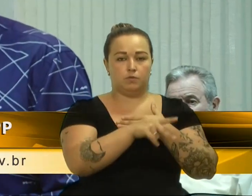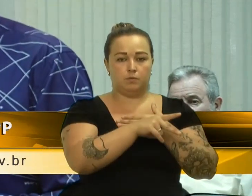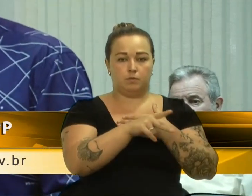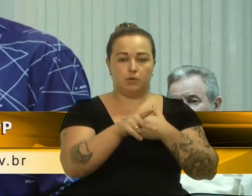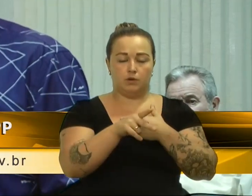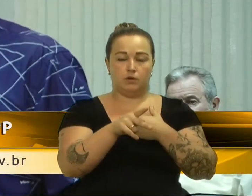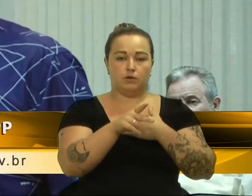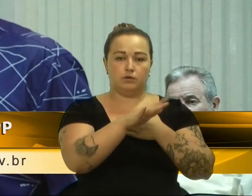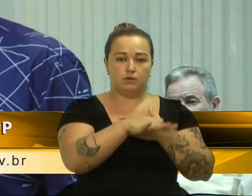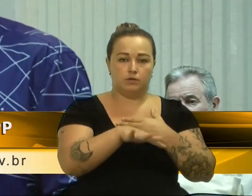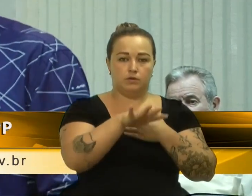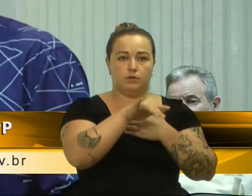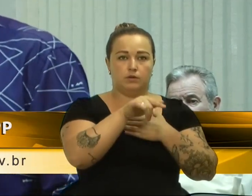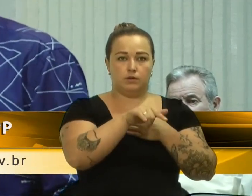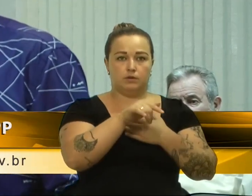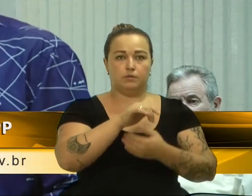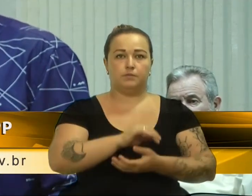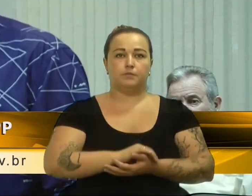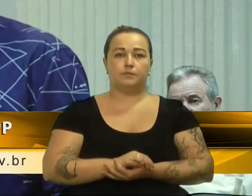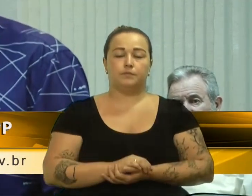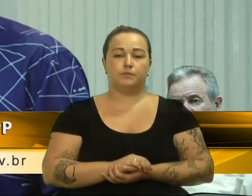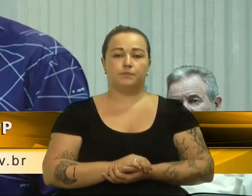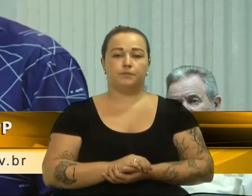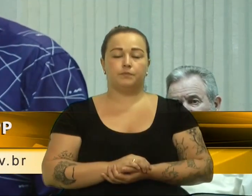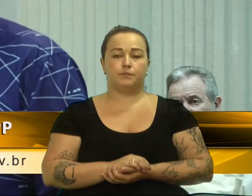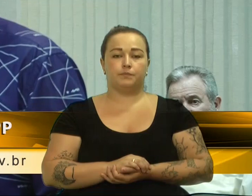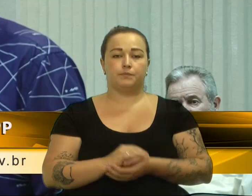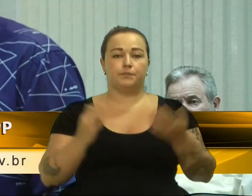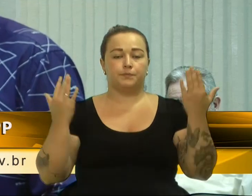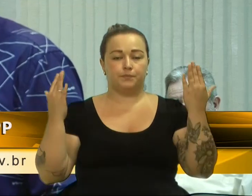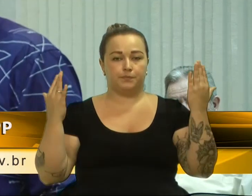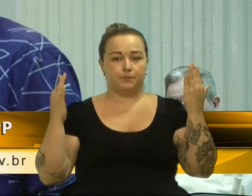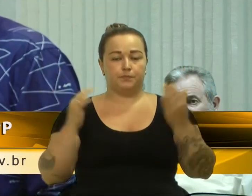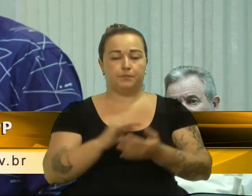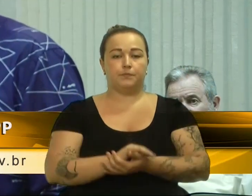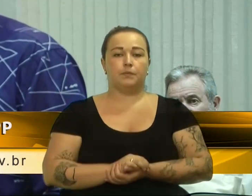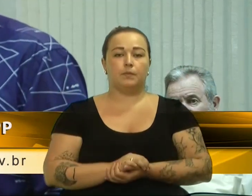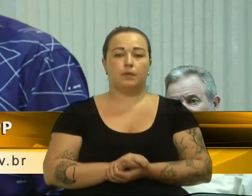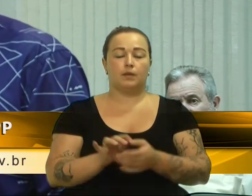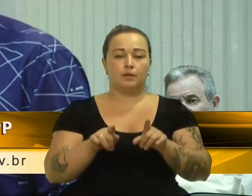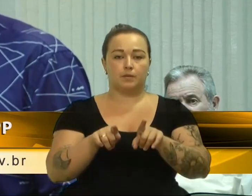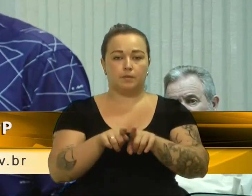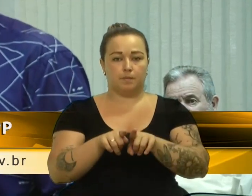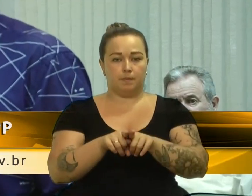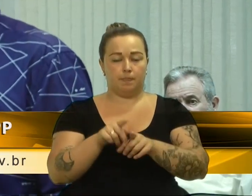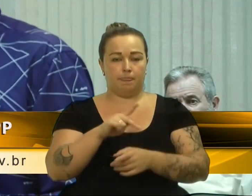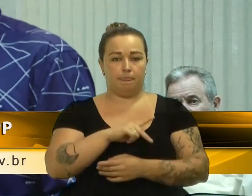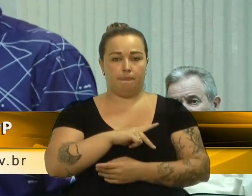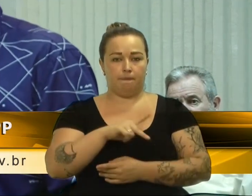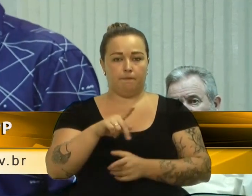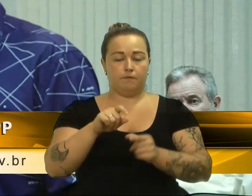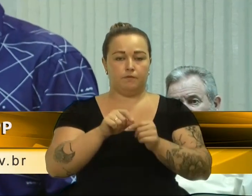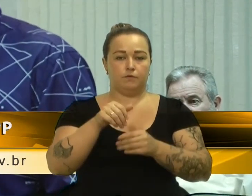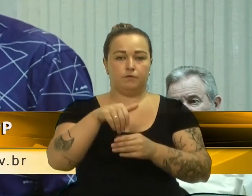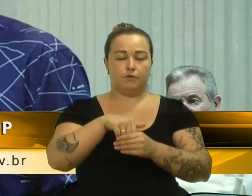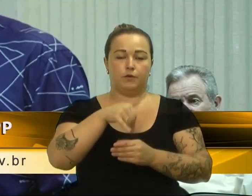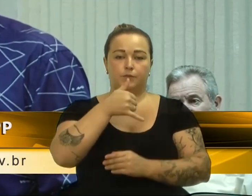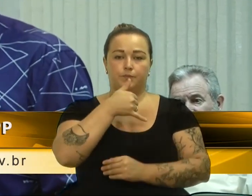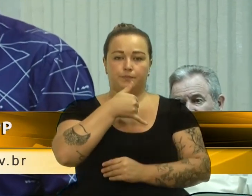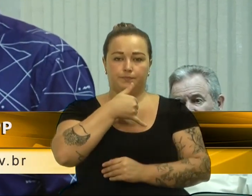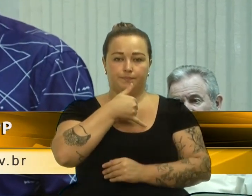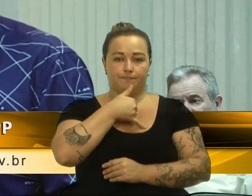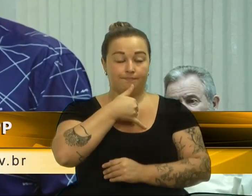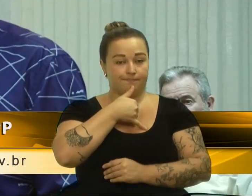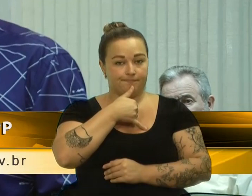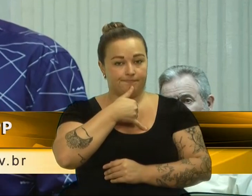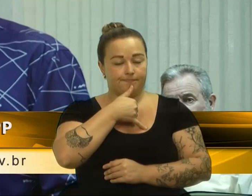cônicos lateranenses na terra do Piauí estão de parabéns. Como também, senhor presidente, fez um voto de pesar ao